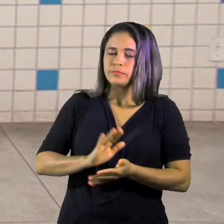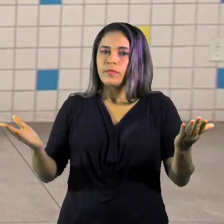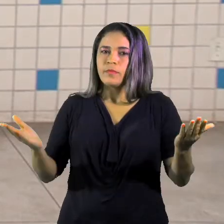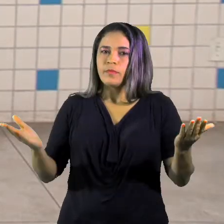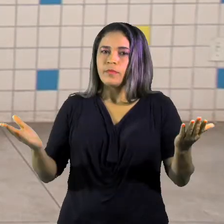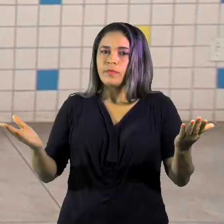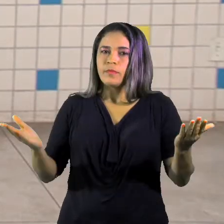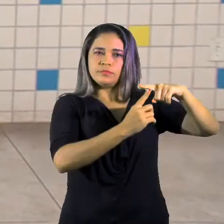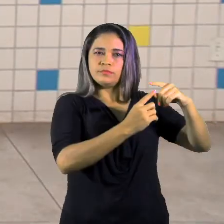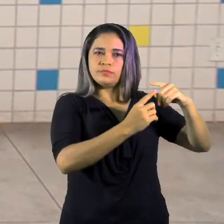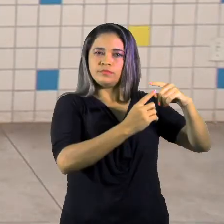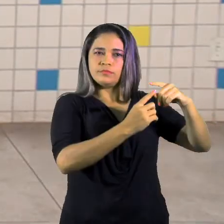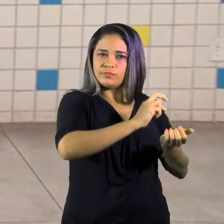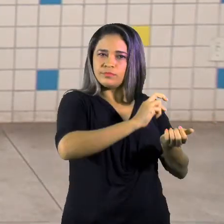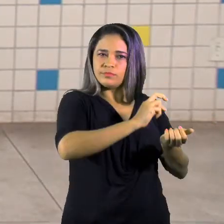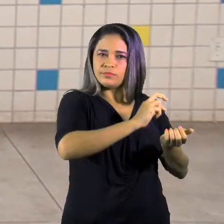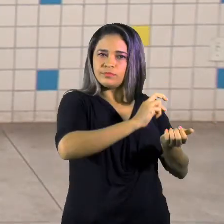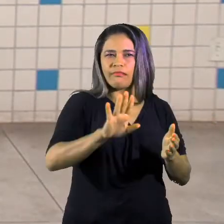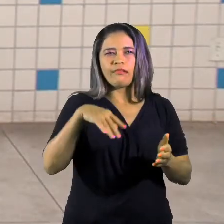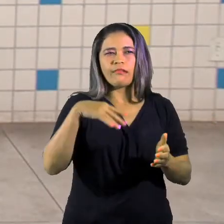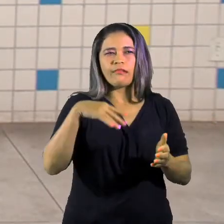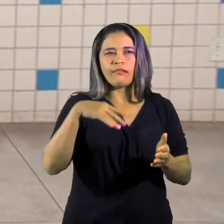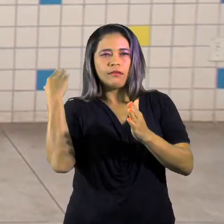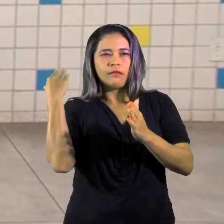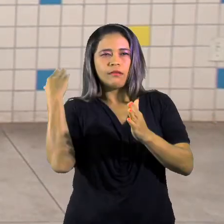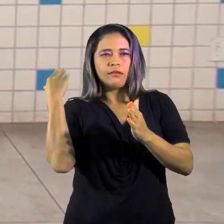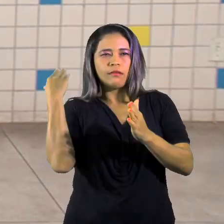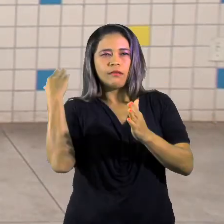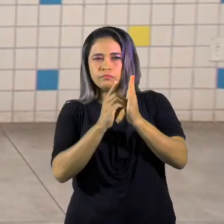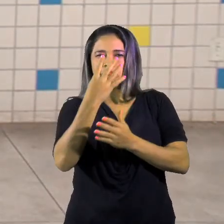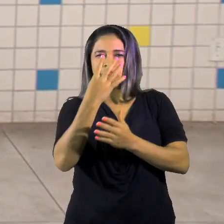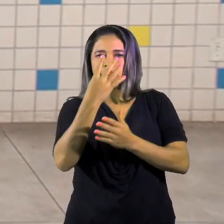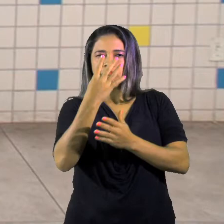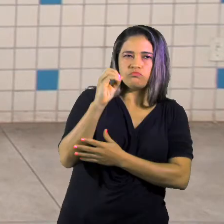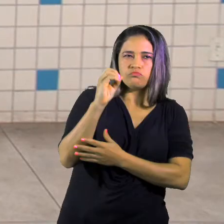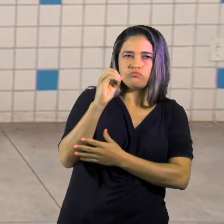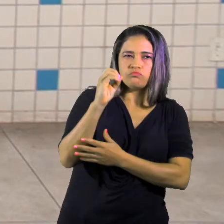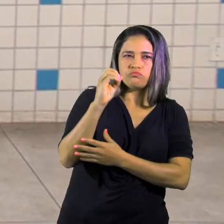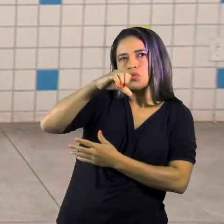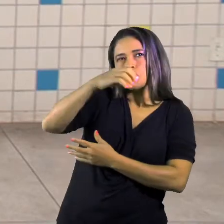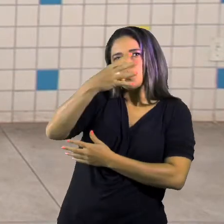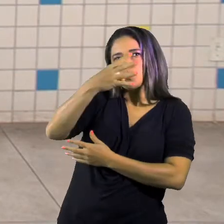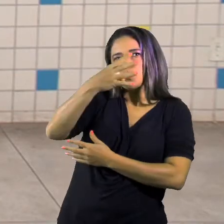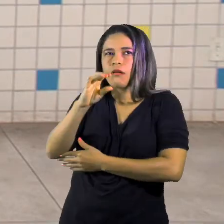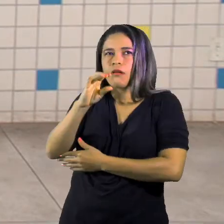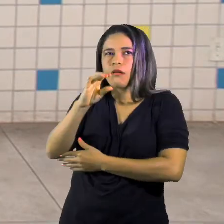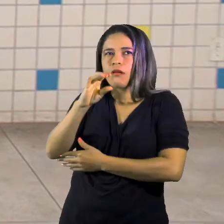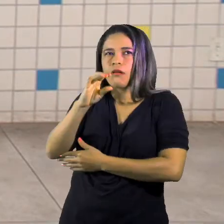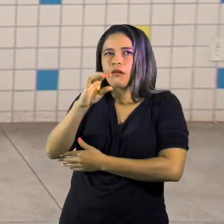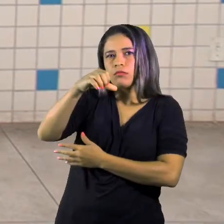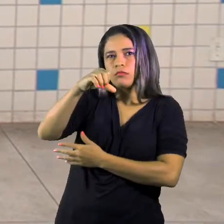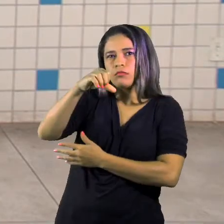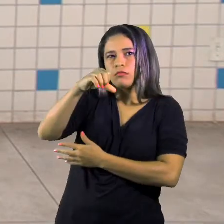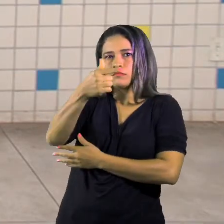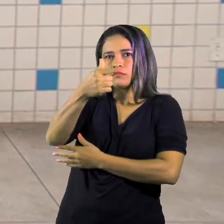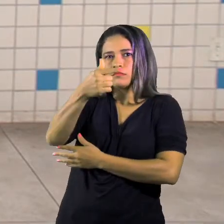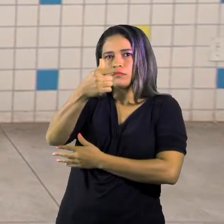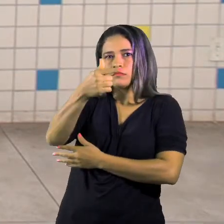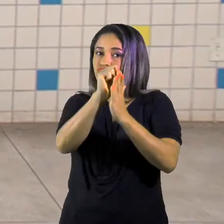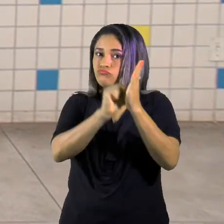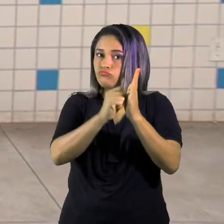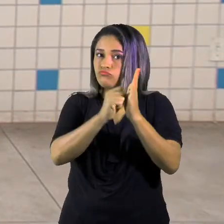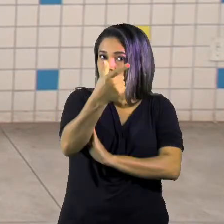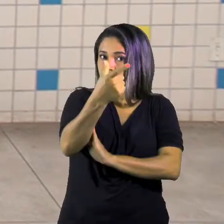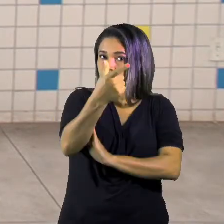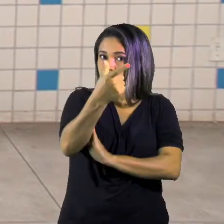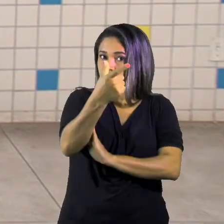Então, a partir da década de 40, 70, ou seja, 1940, 1970, no século 20, o